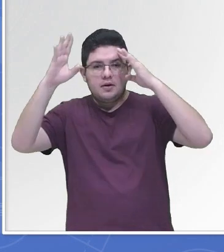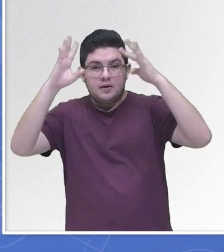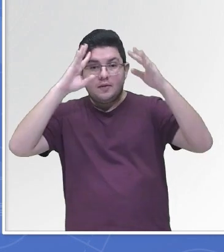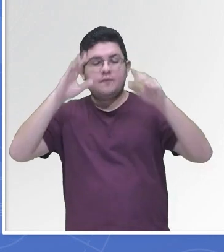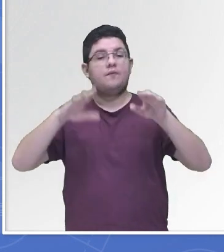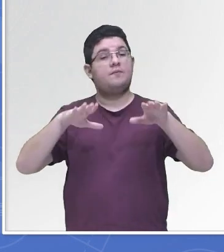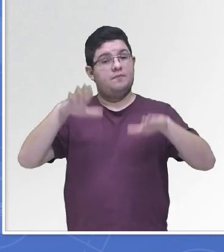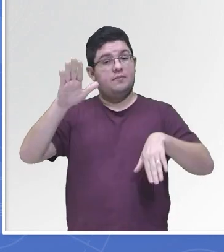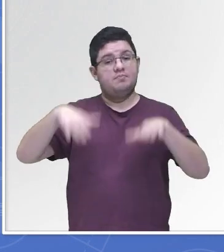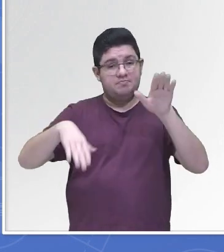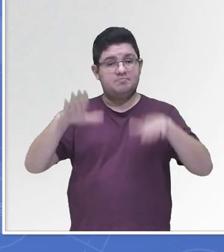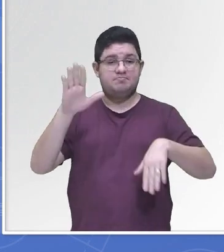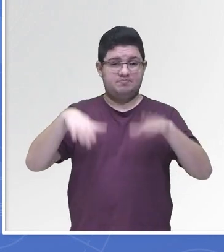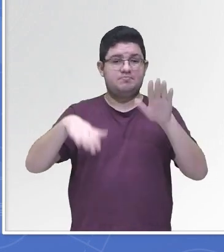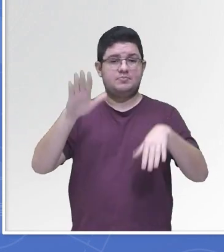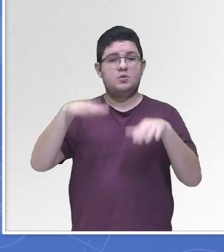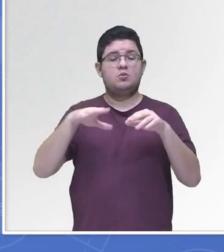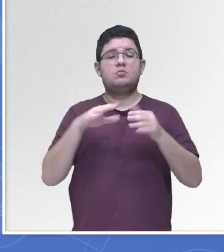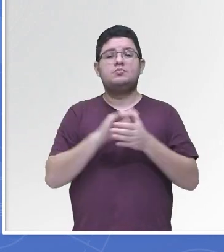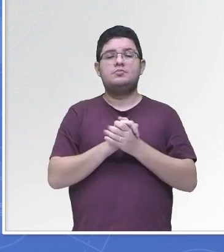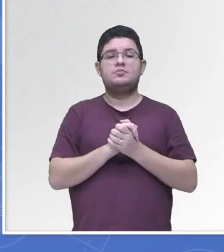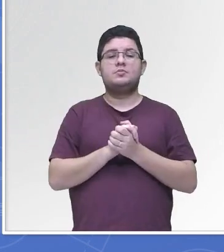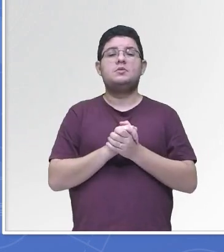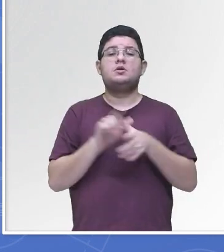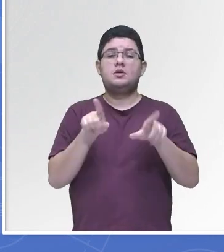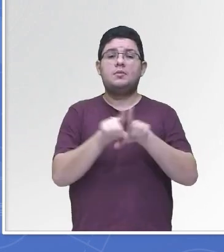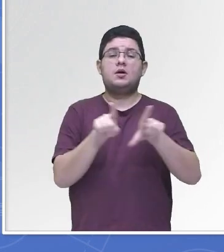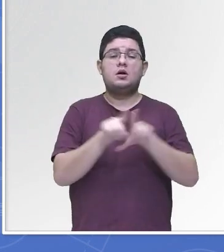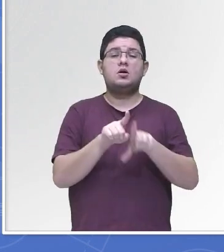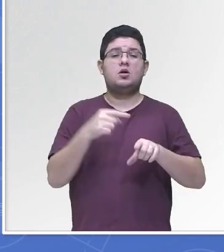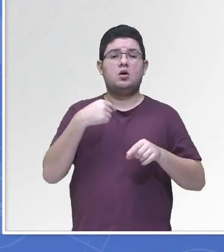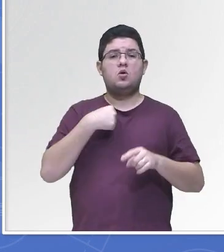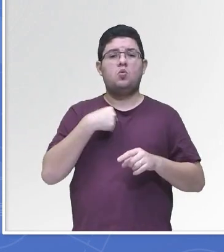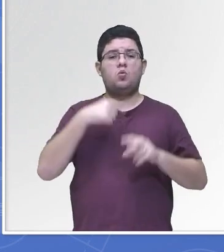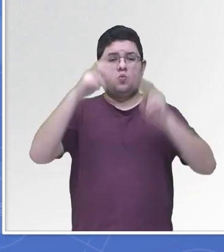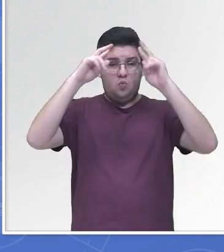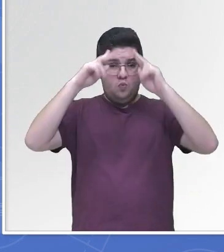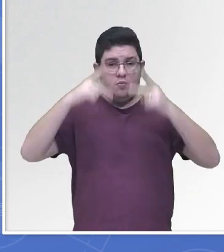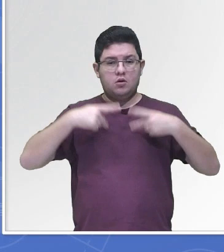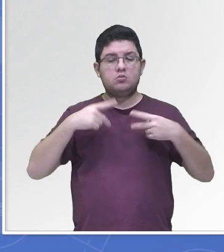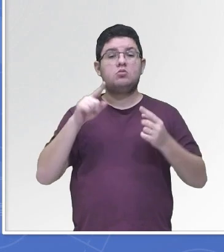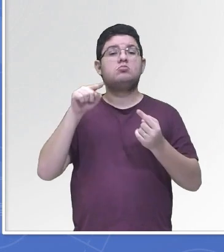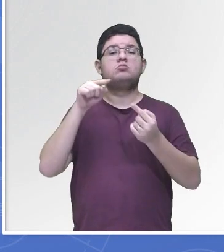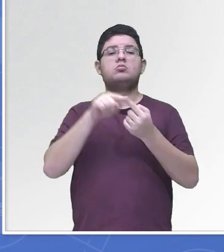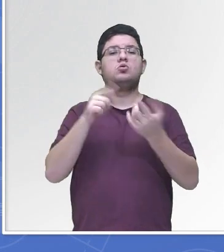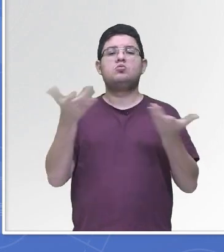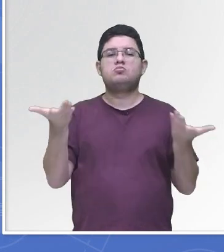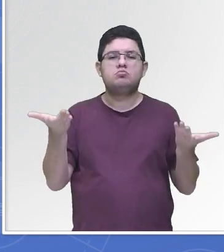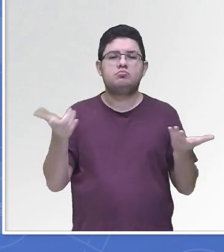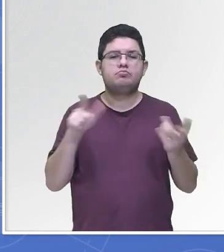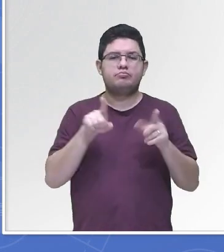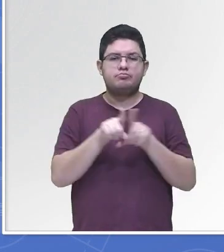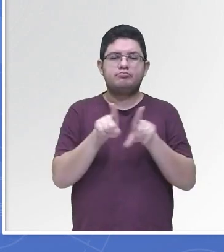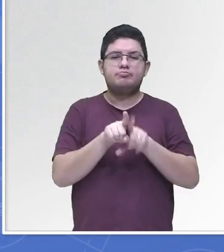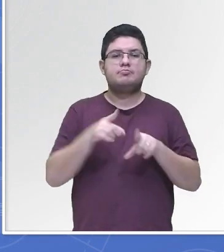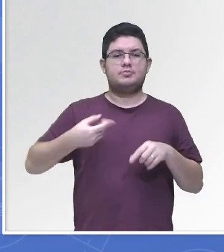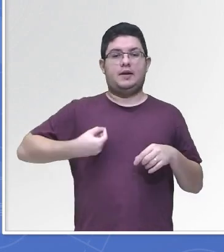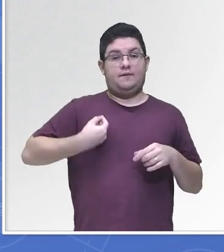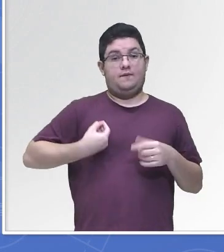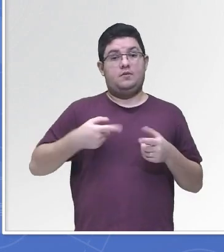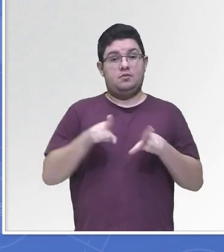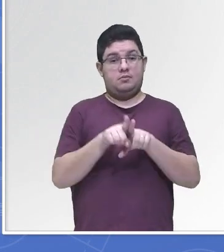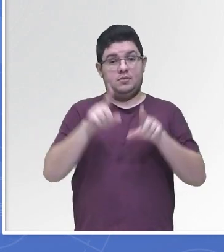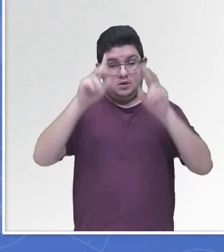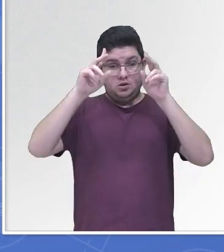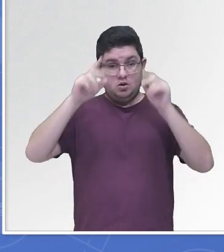eu, ser humano, pretendo para um determinado momento na minha vida e na minha história. Olha só que confusão aí. Quando Protágoras